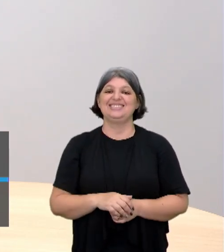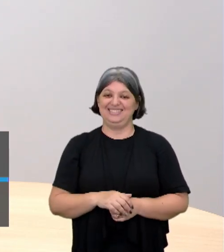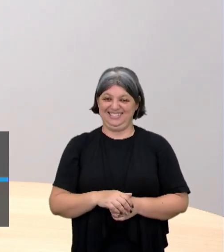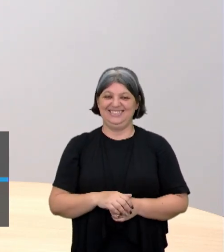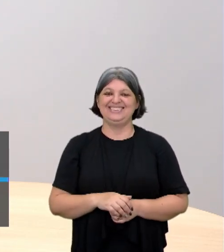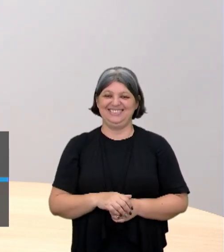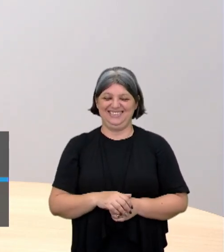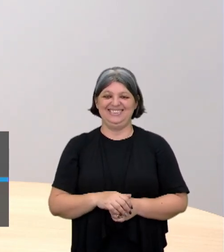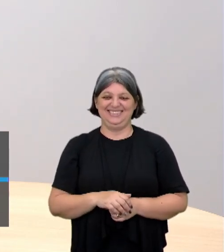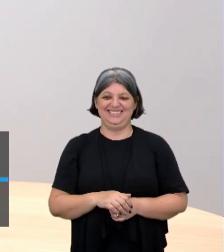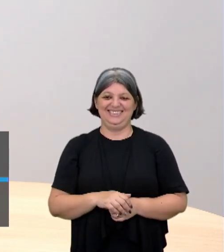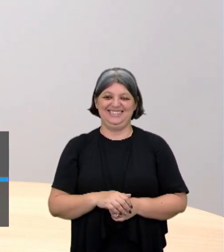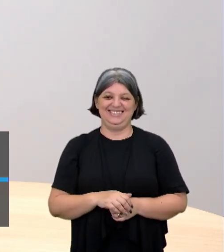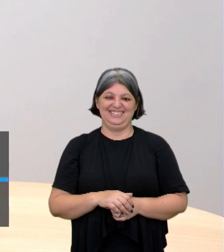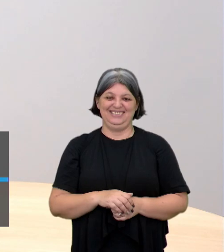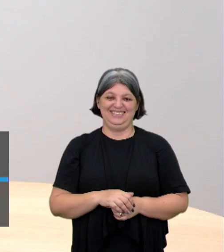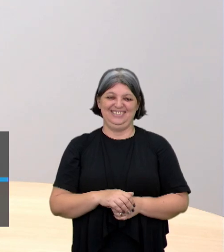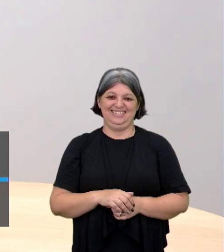Deixa eu ver se eu consigo aprender.